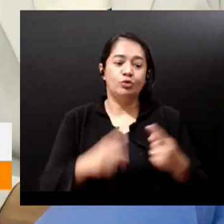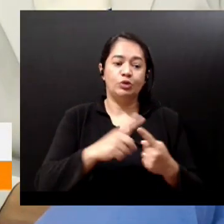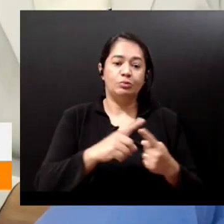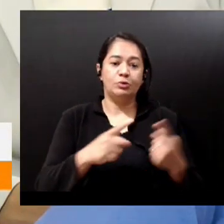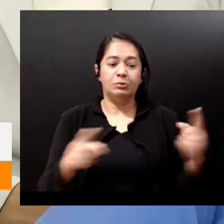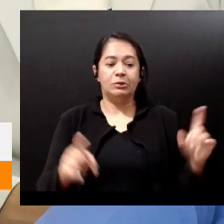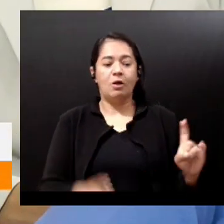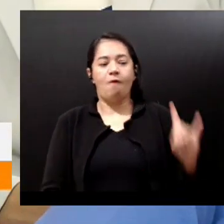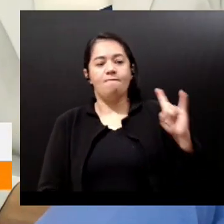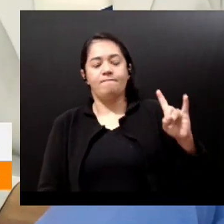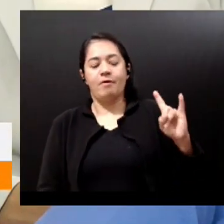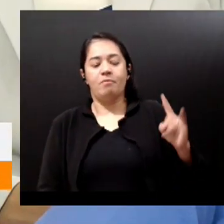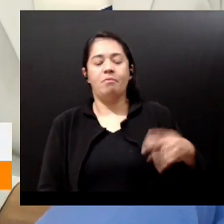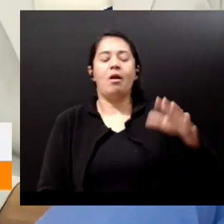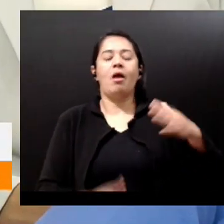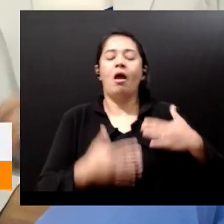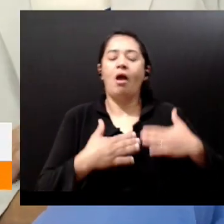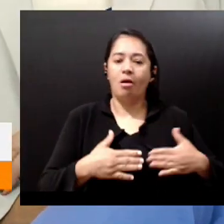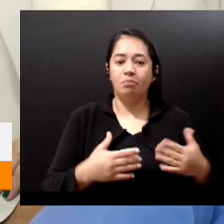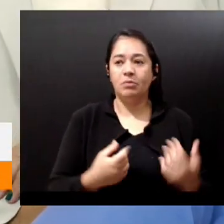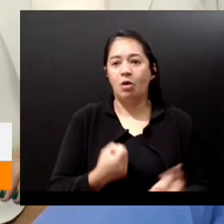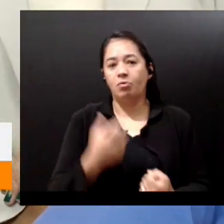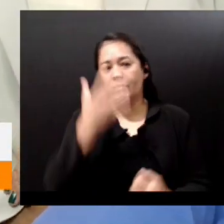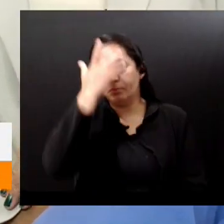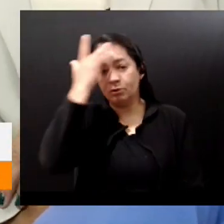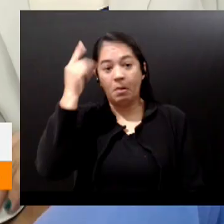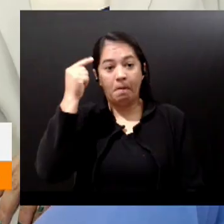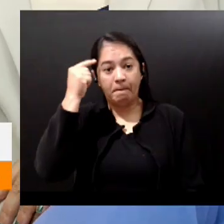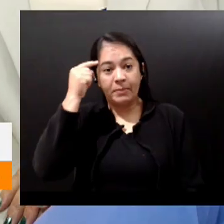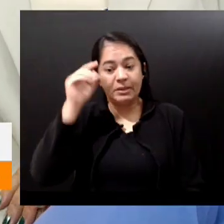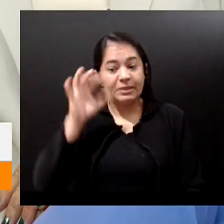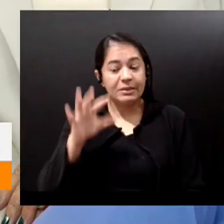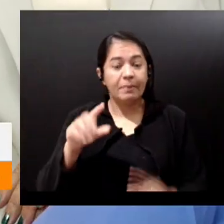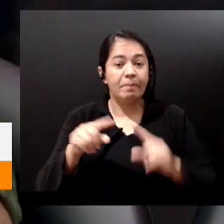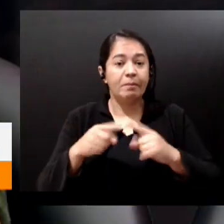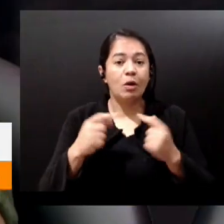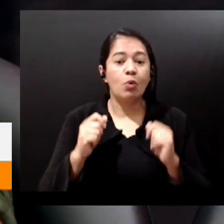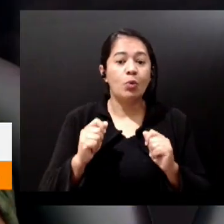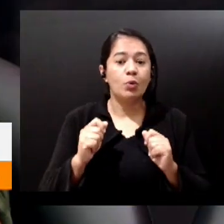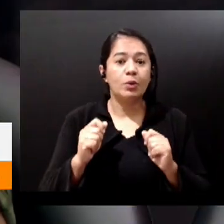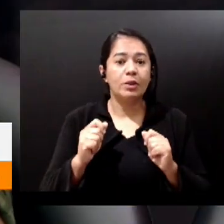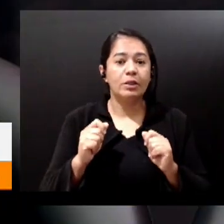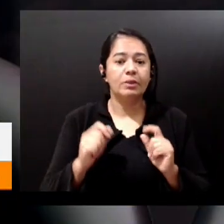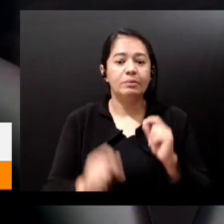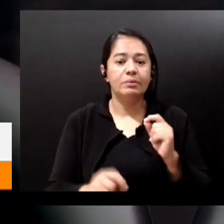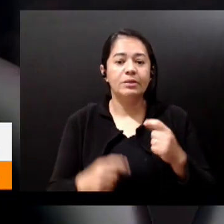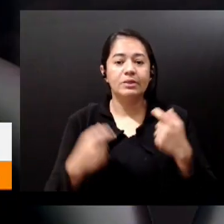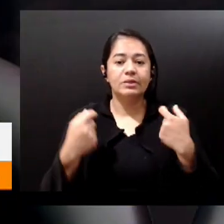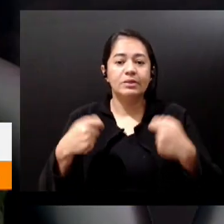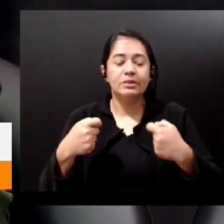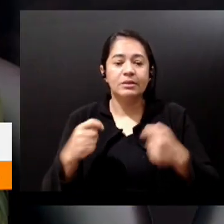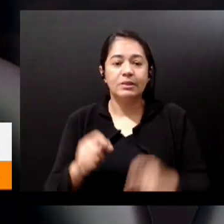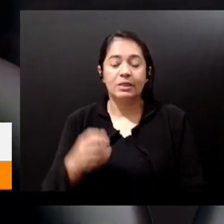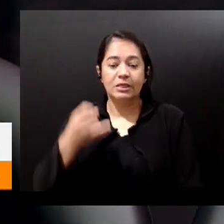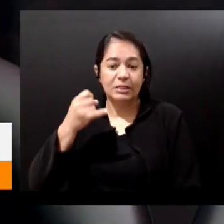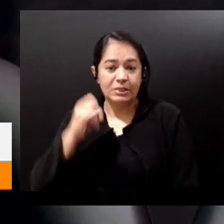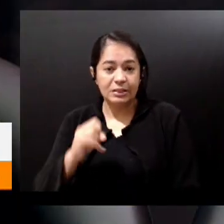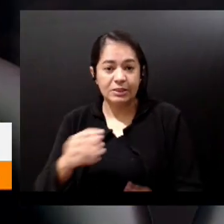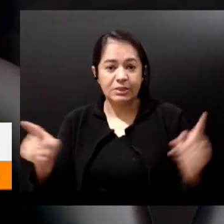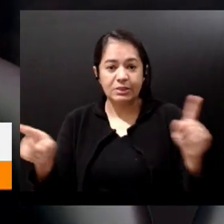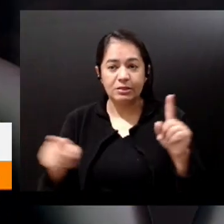dessa forma, sem dúvida. O que vale a pena a gente pensar é se aquela música, em determinados momentos, se eu